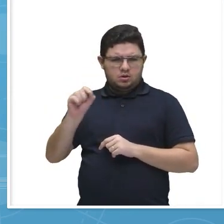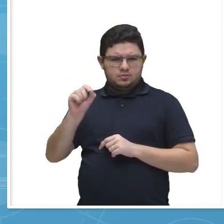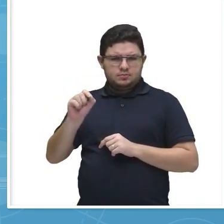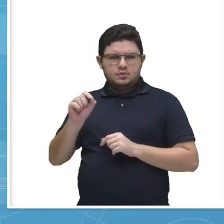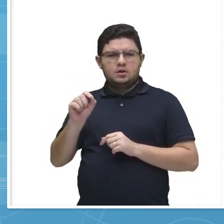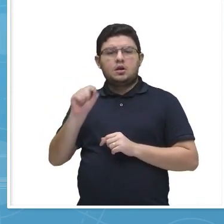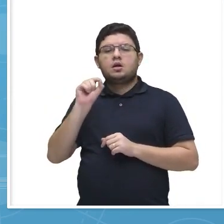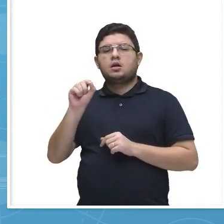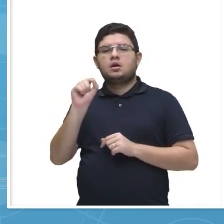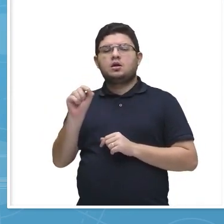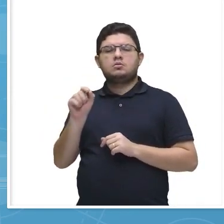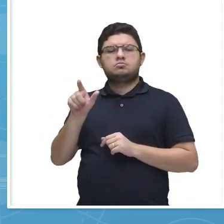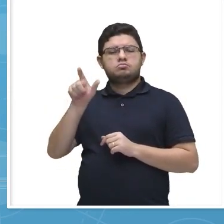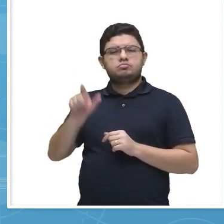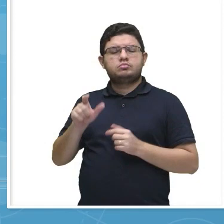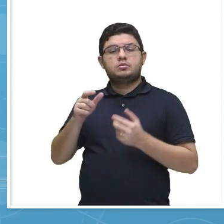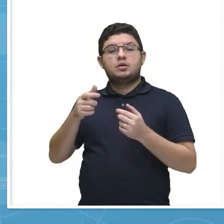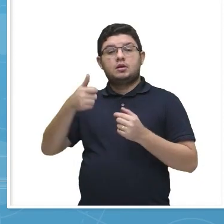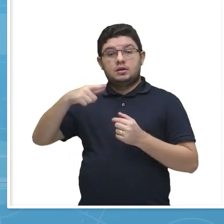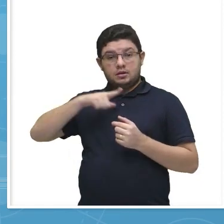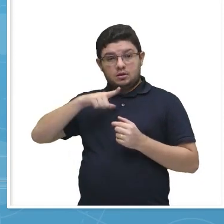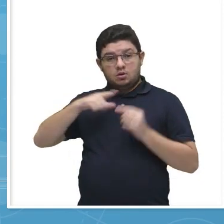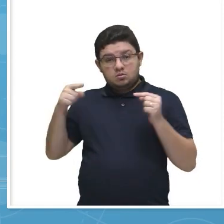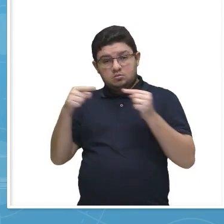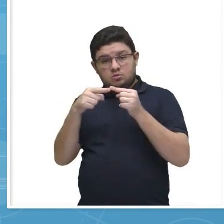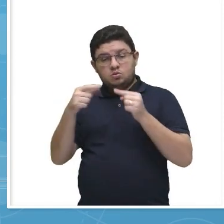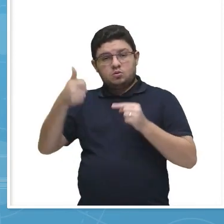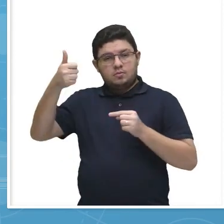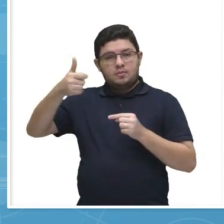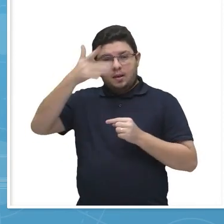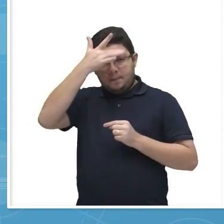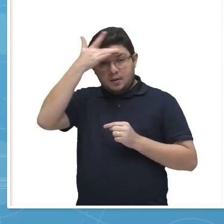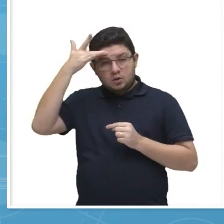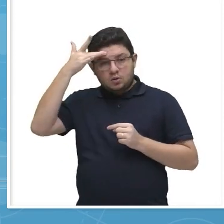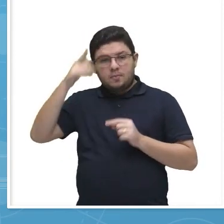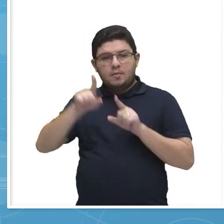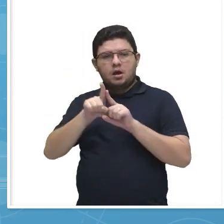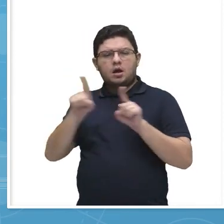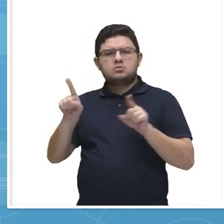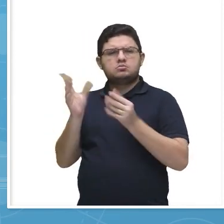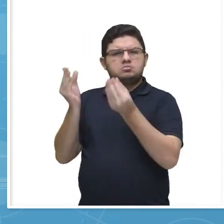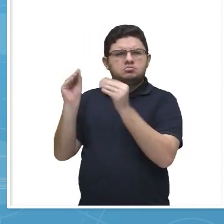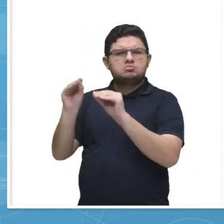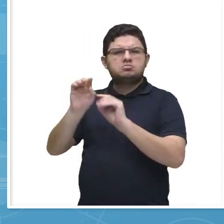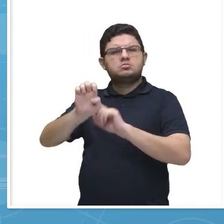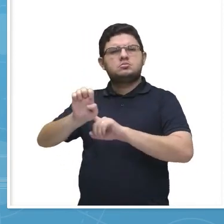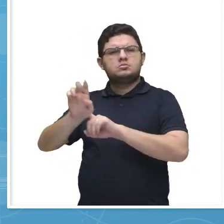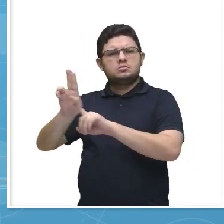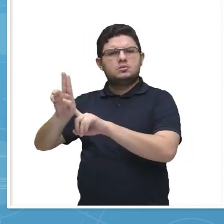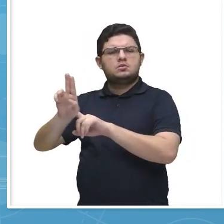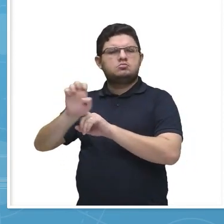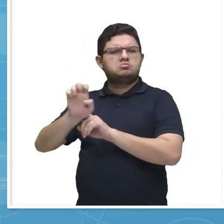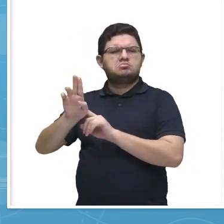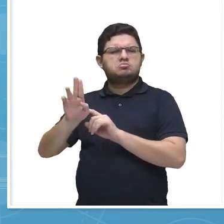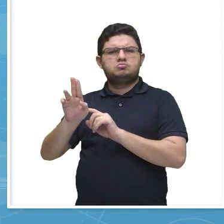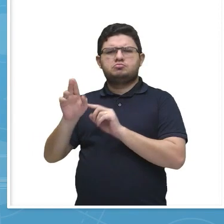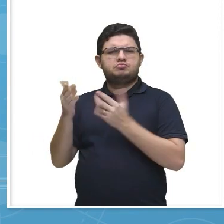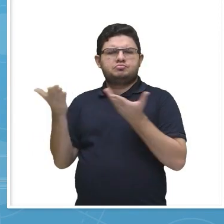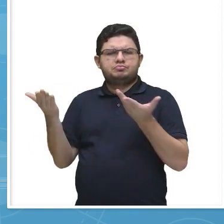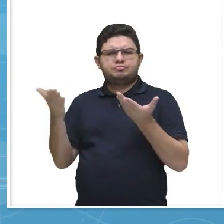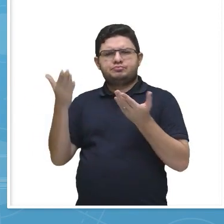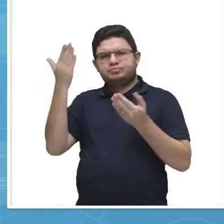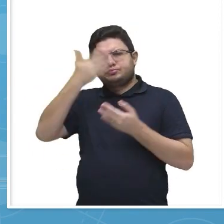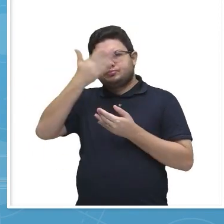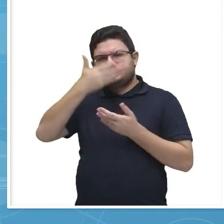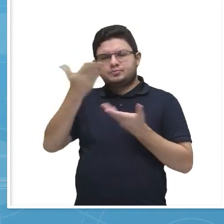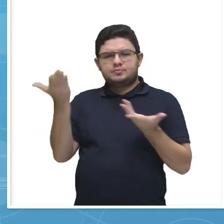Eu desarmei. Mas, gente, a palavra eu apareceu escrita aqui nessa oração? Não. Então,